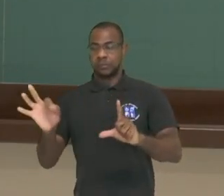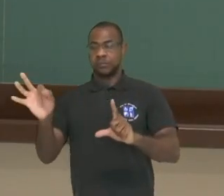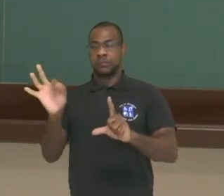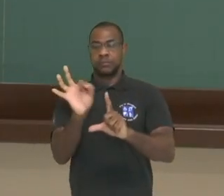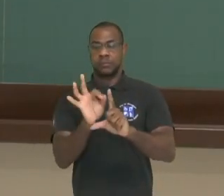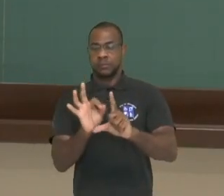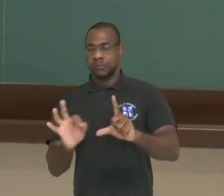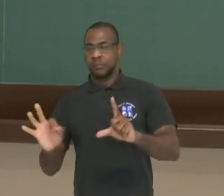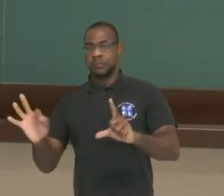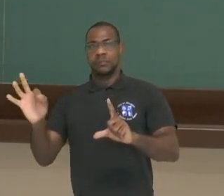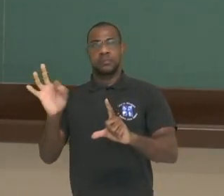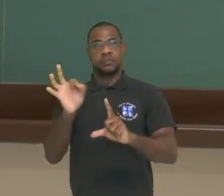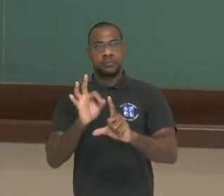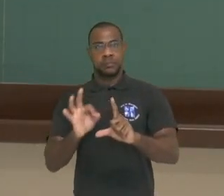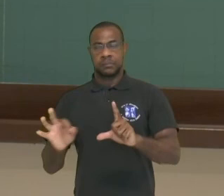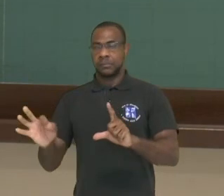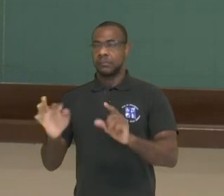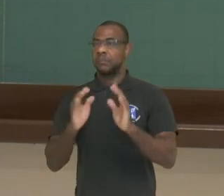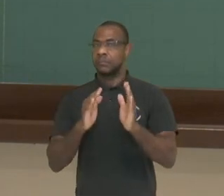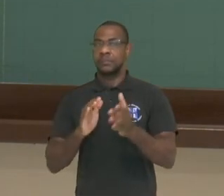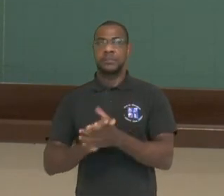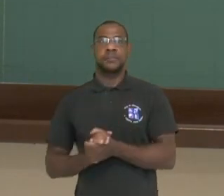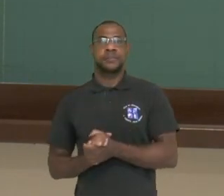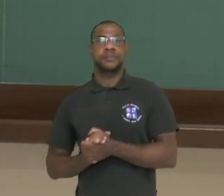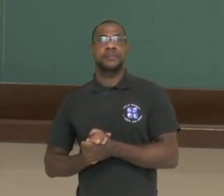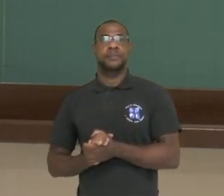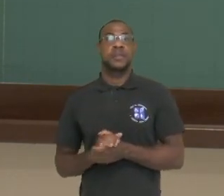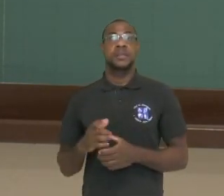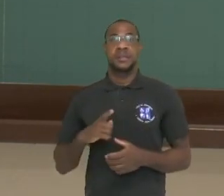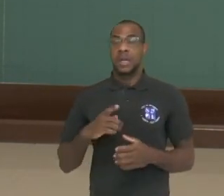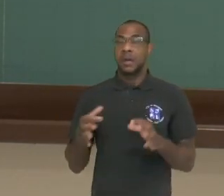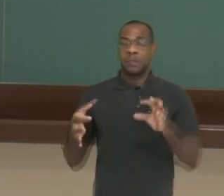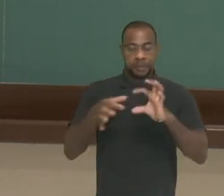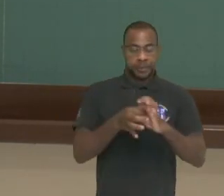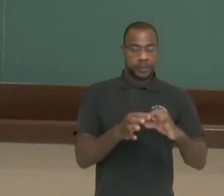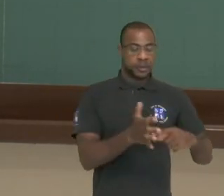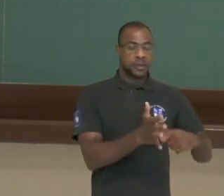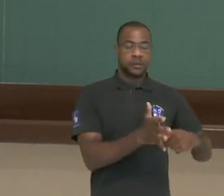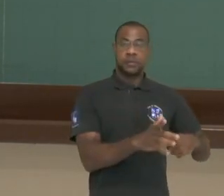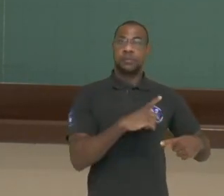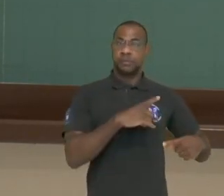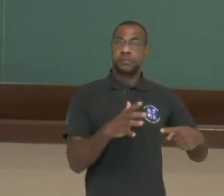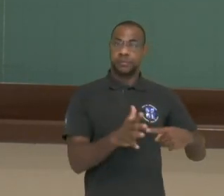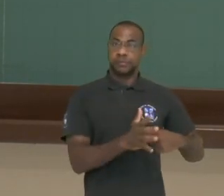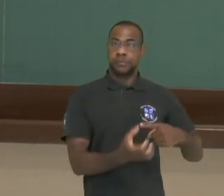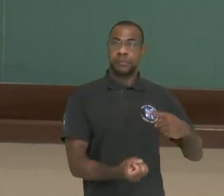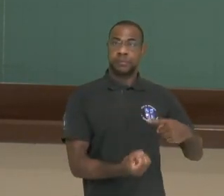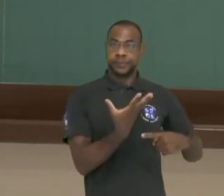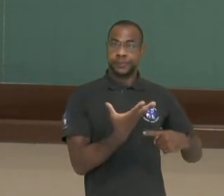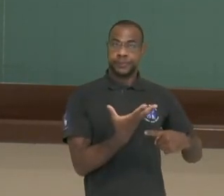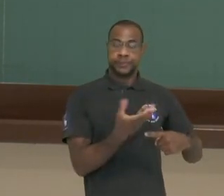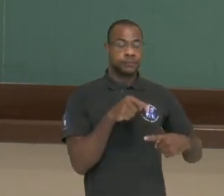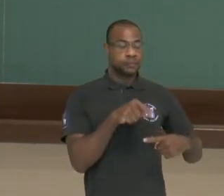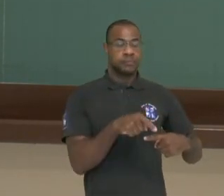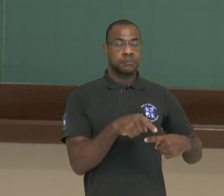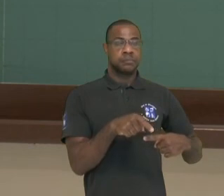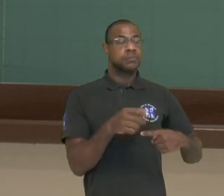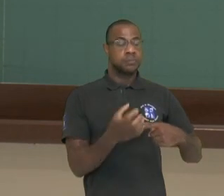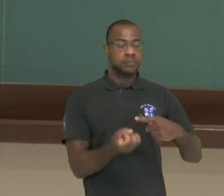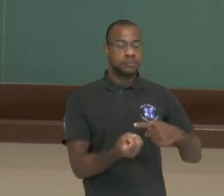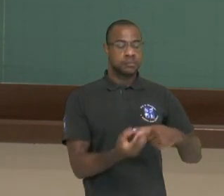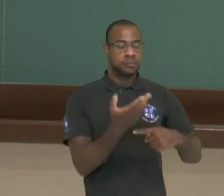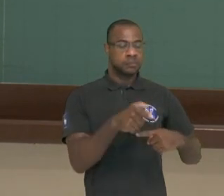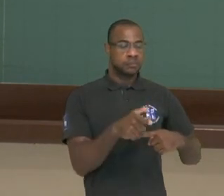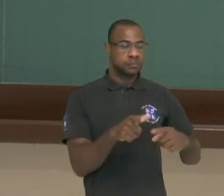ligado a um gerador, o movimento é desordenado. E nesse caso aqui, né? Quando ele está ligado, o movimento ele